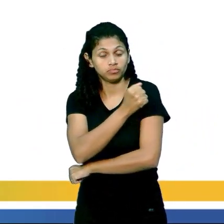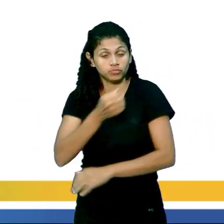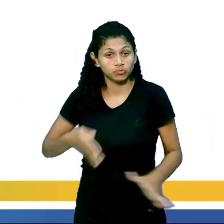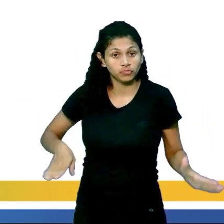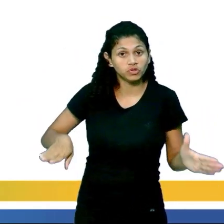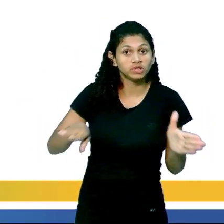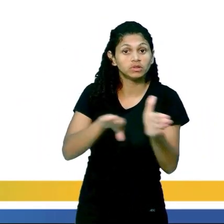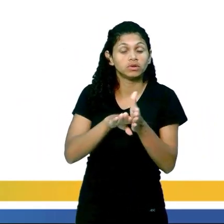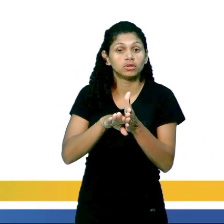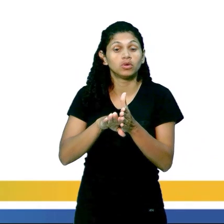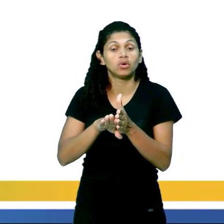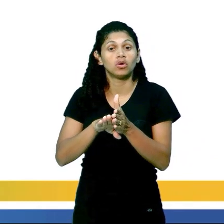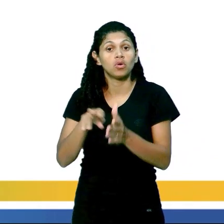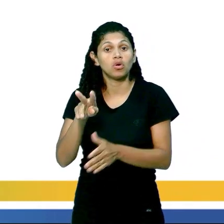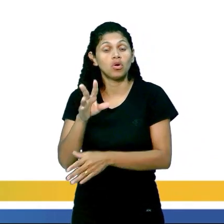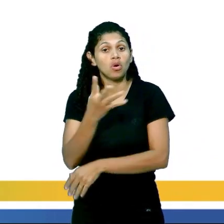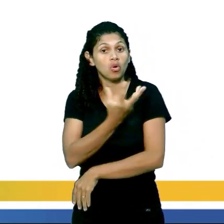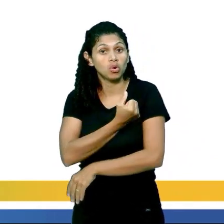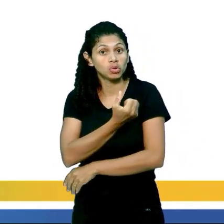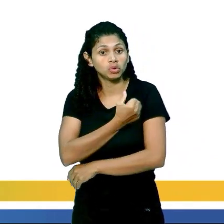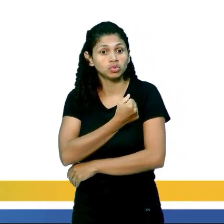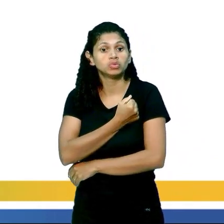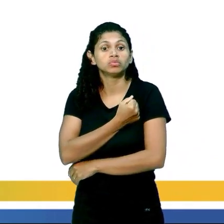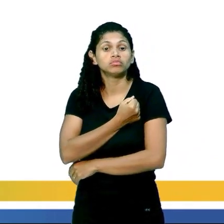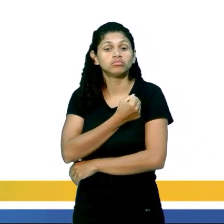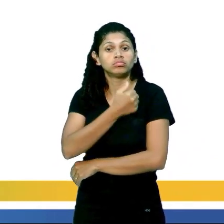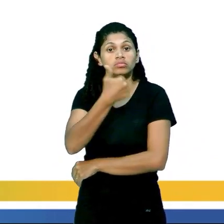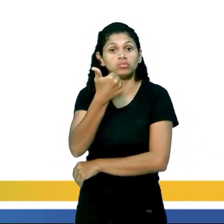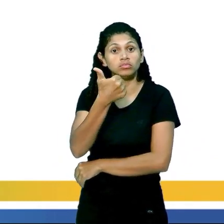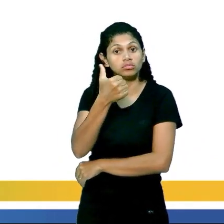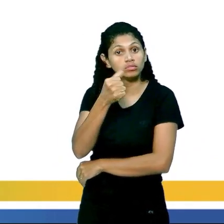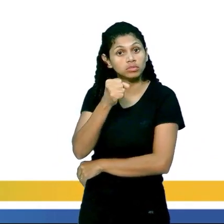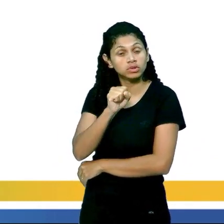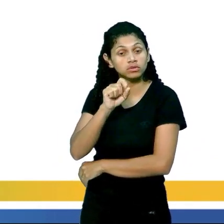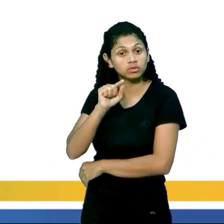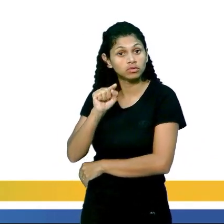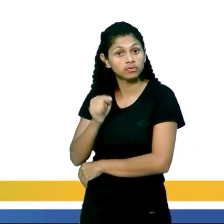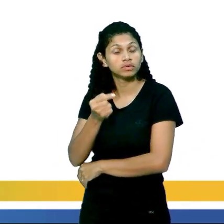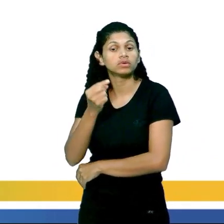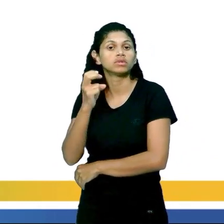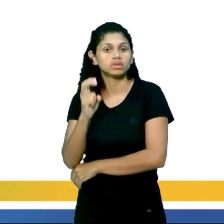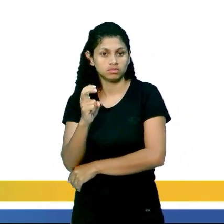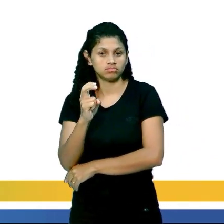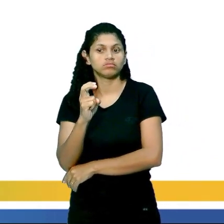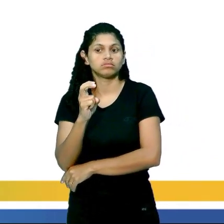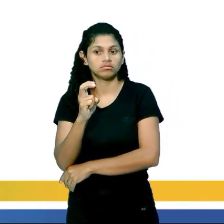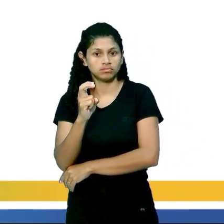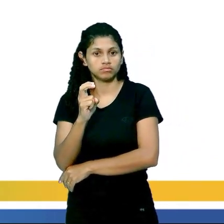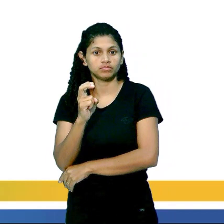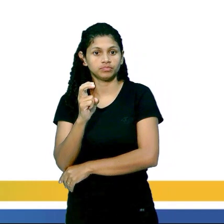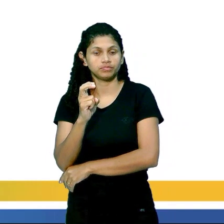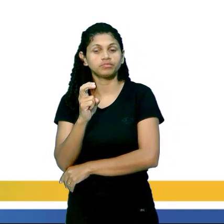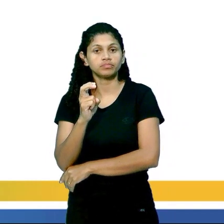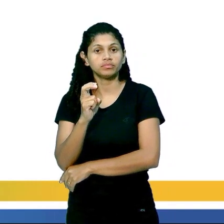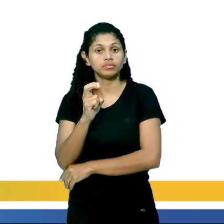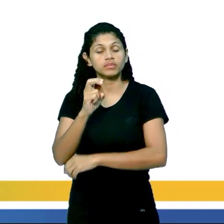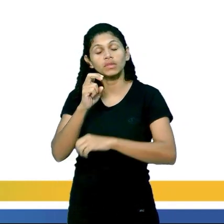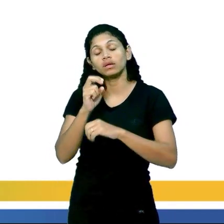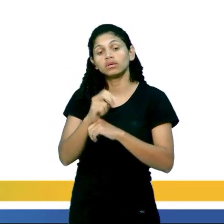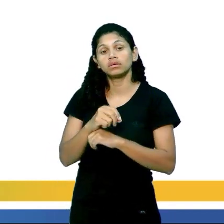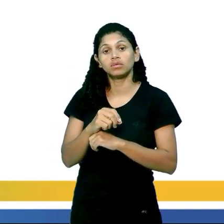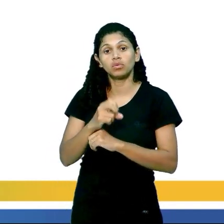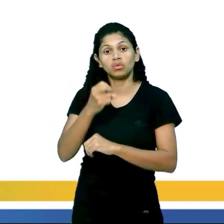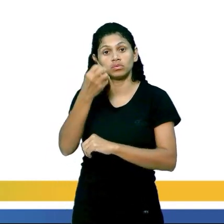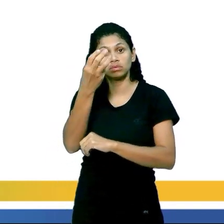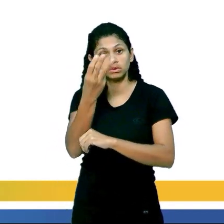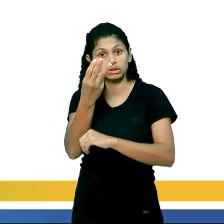valor 18,5. Como assim? 37,2 37 dividido por 2 é igual